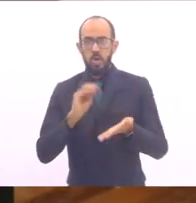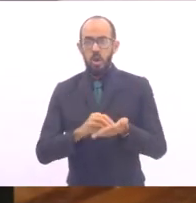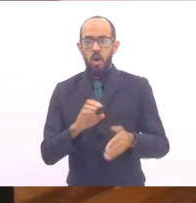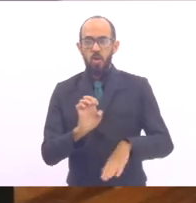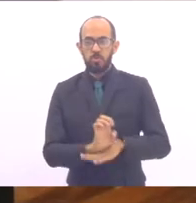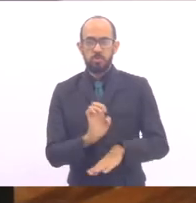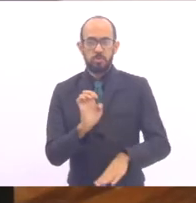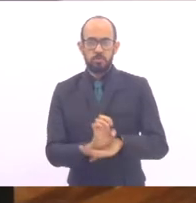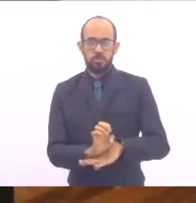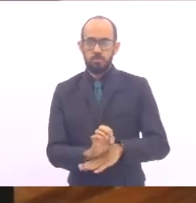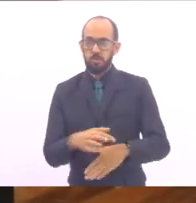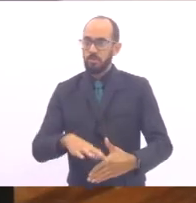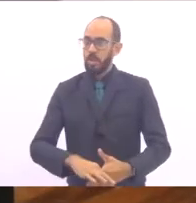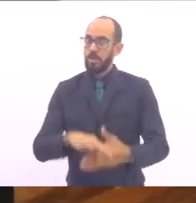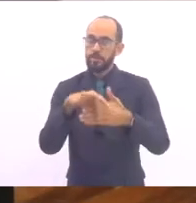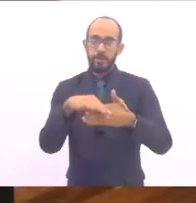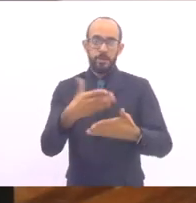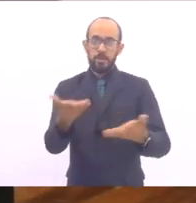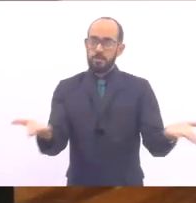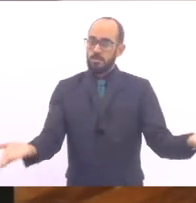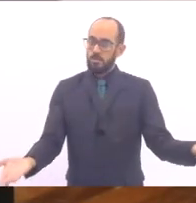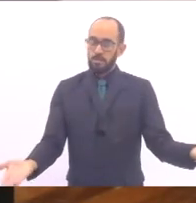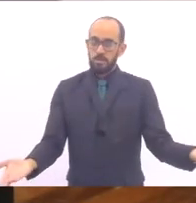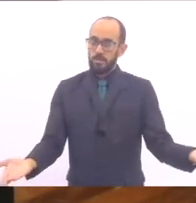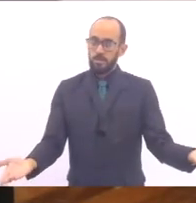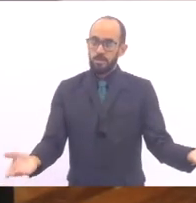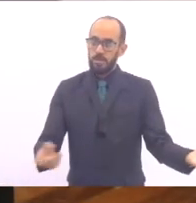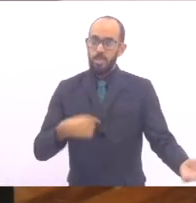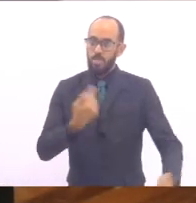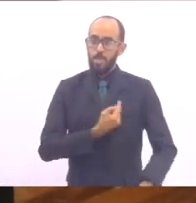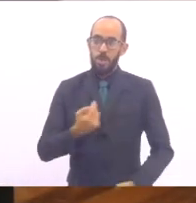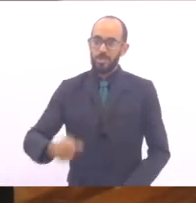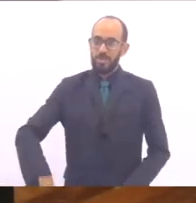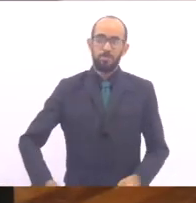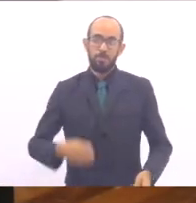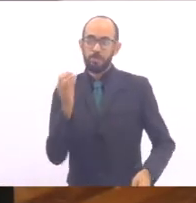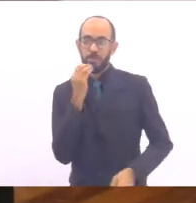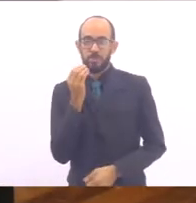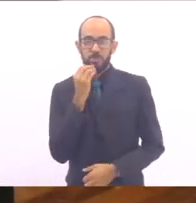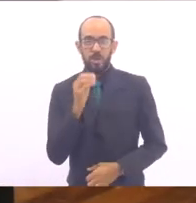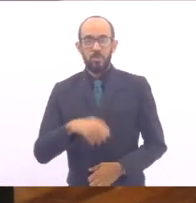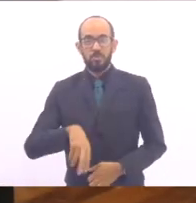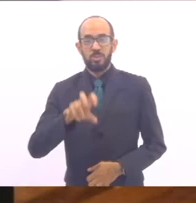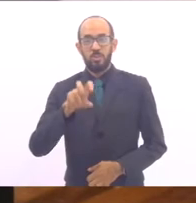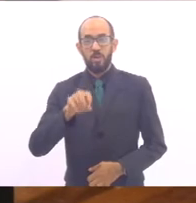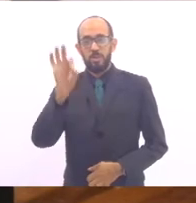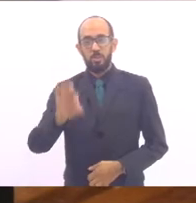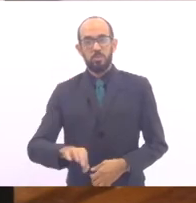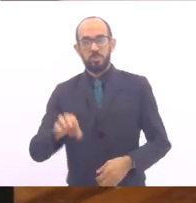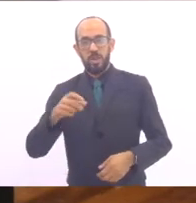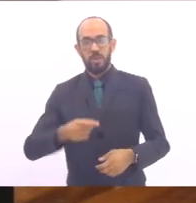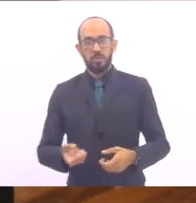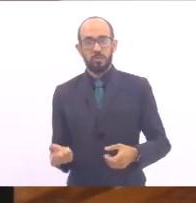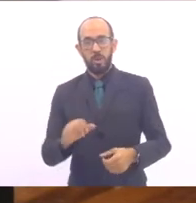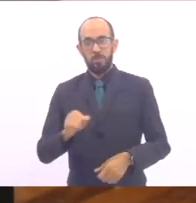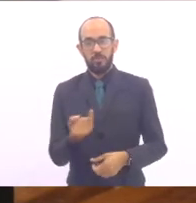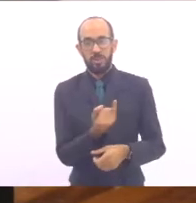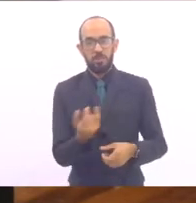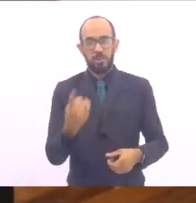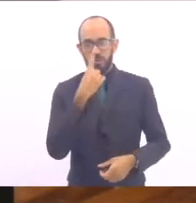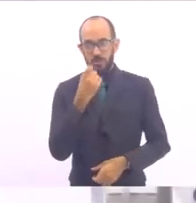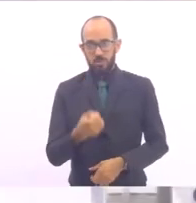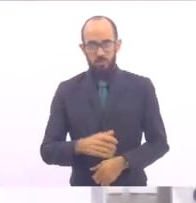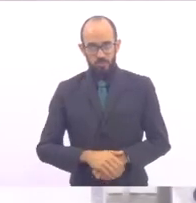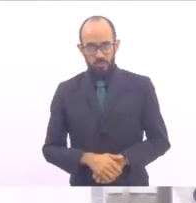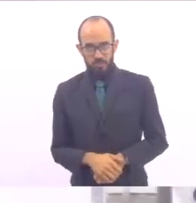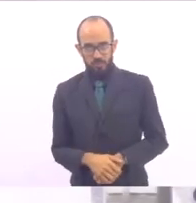na vanguarda. Nós já estaríamos, eu não lembro na época quanto eu falei, mas a gente já estaria com 40%, 50% de reciclagem. Nós não temos isso. Isso é que seria bom,